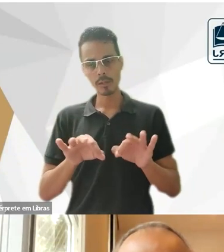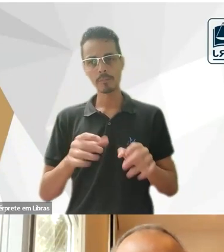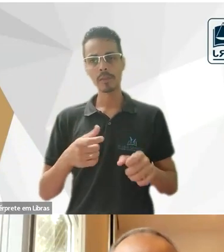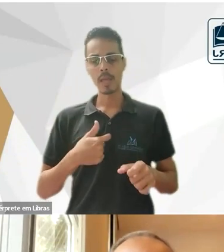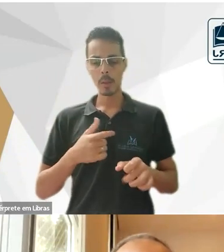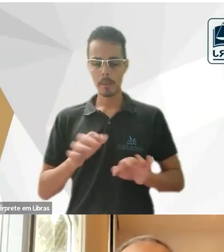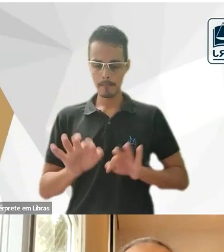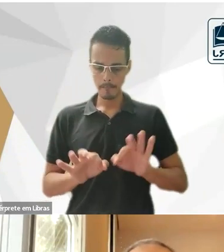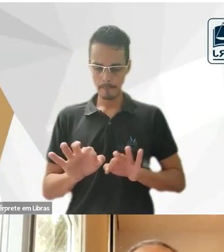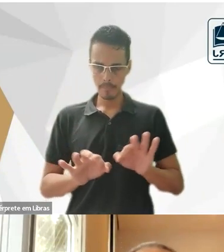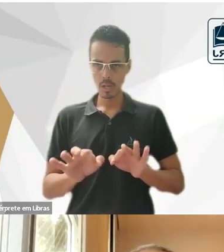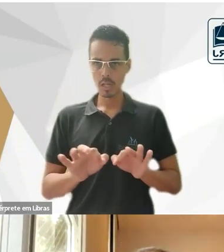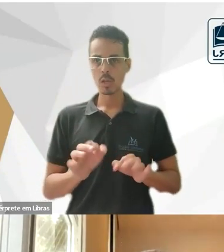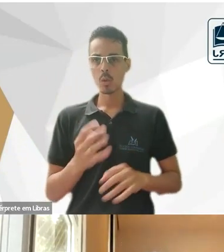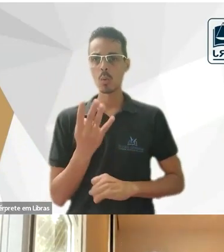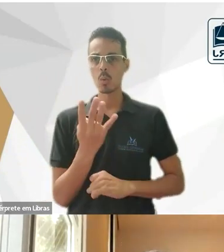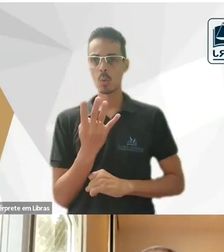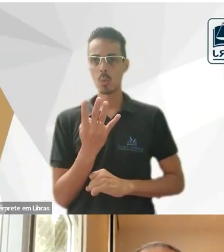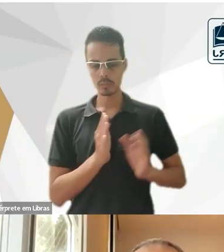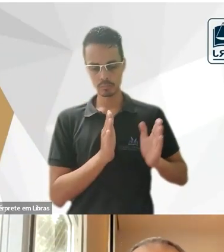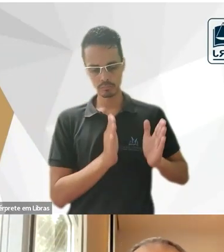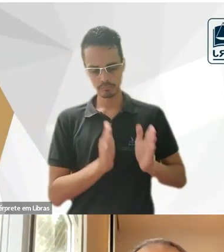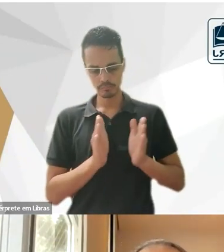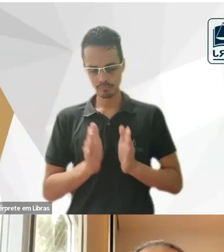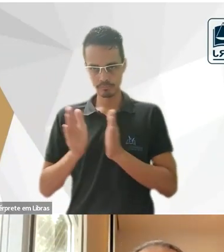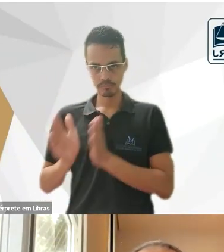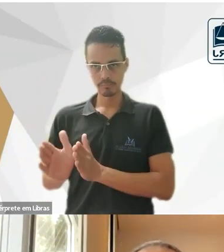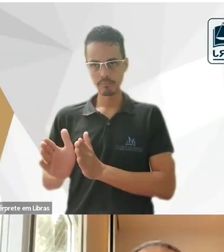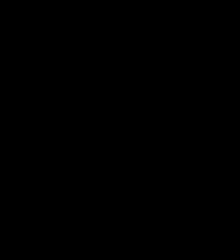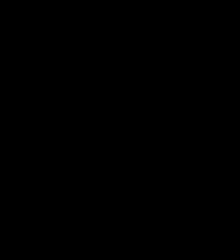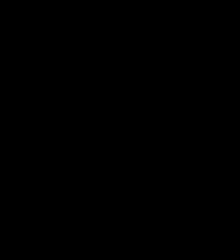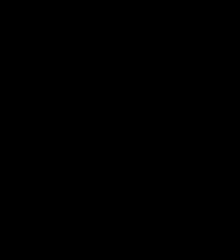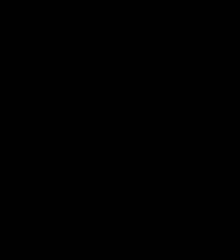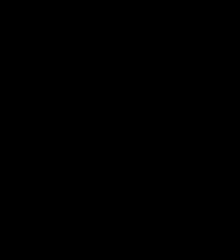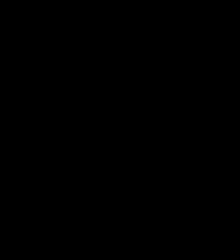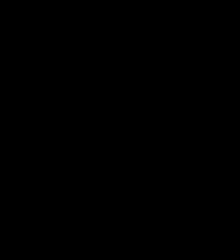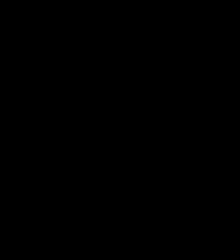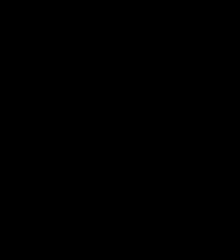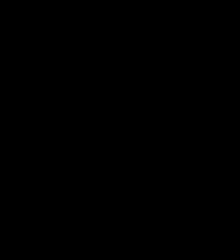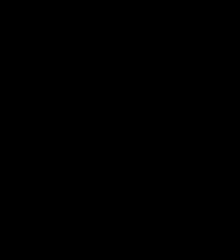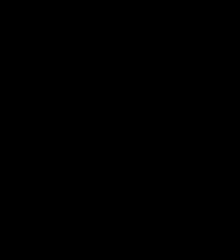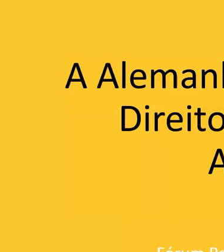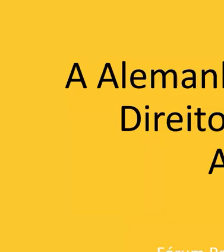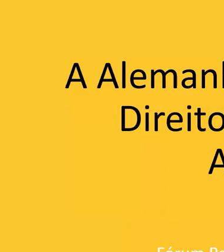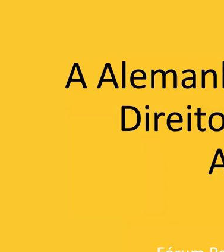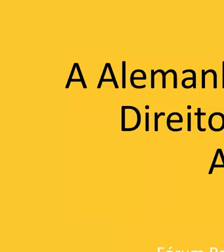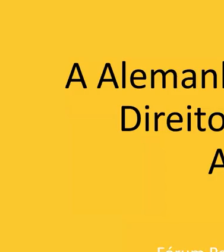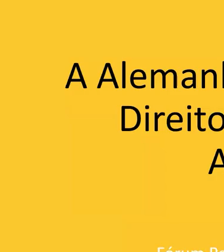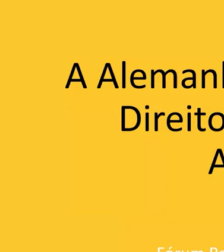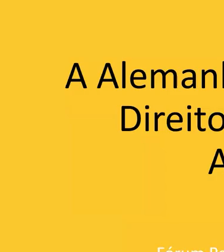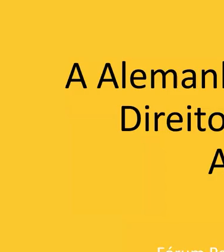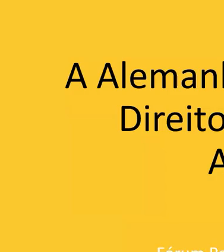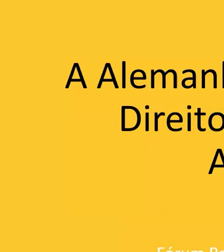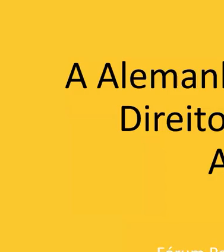em quatro partes. Vou fazer agora uma... Compartilhar os meus slides. E